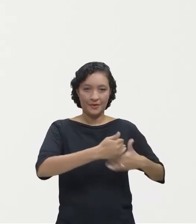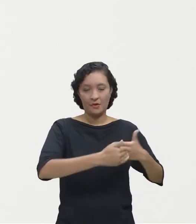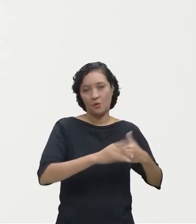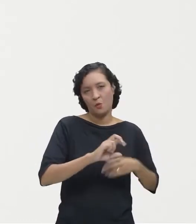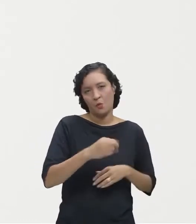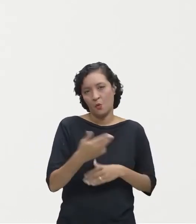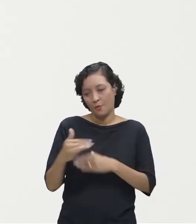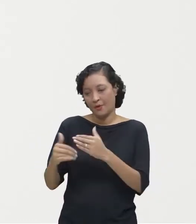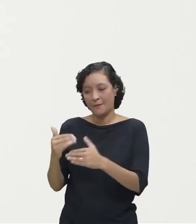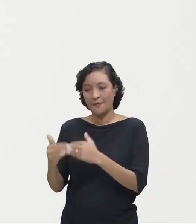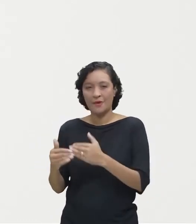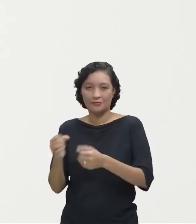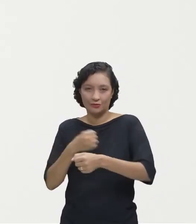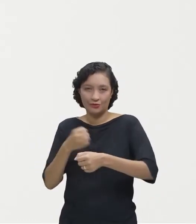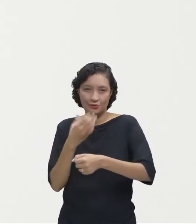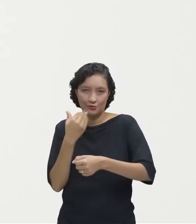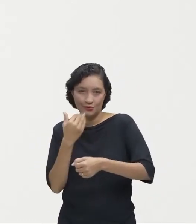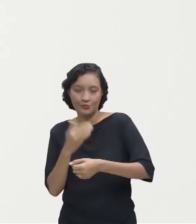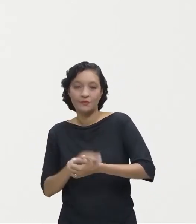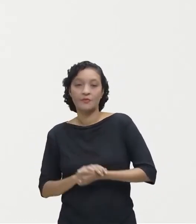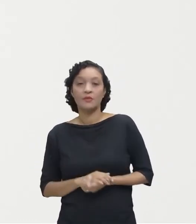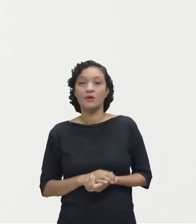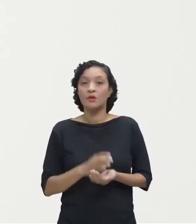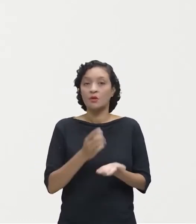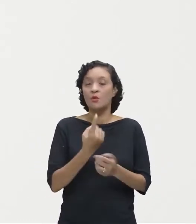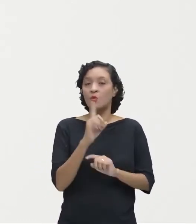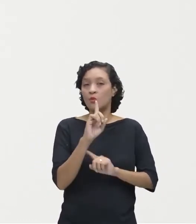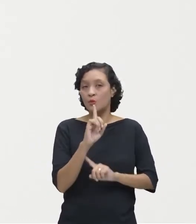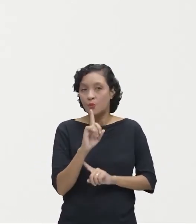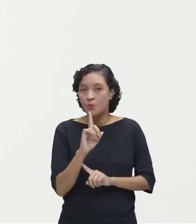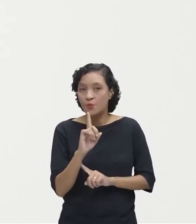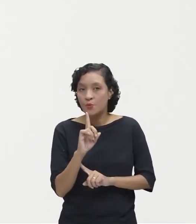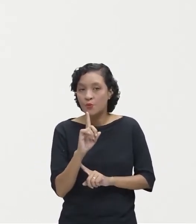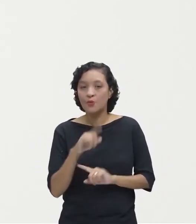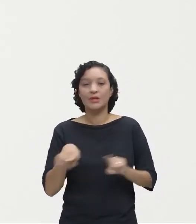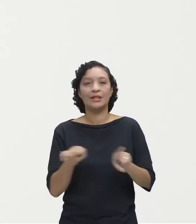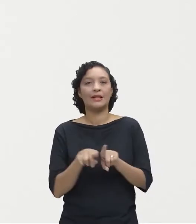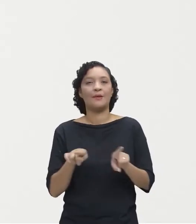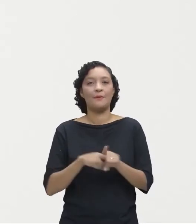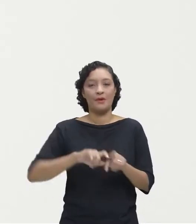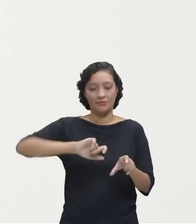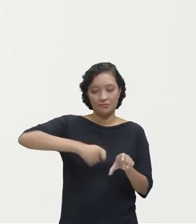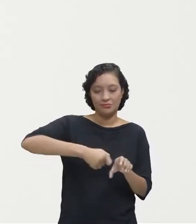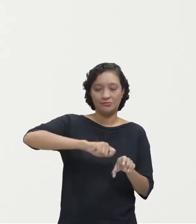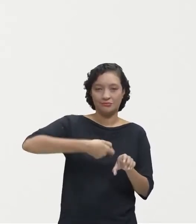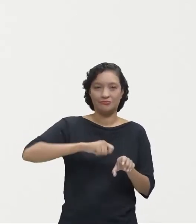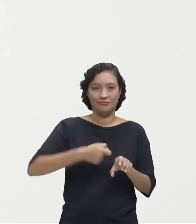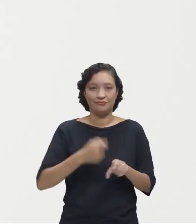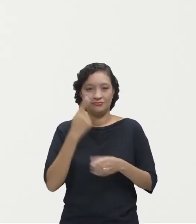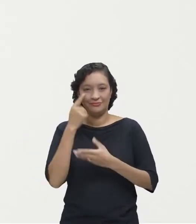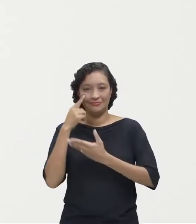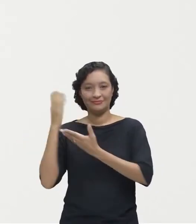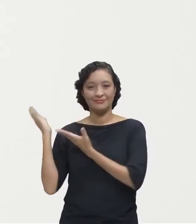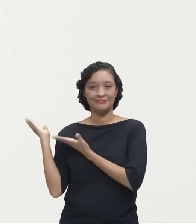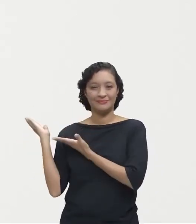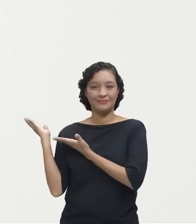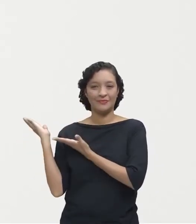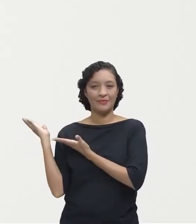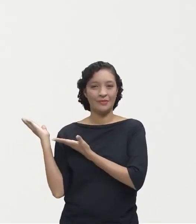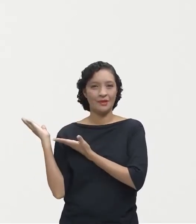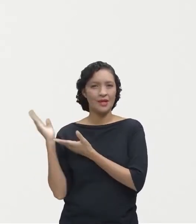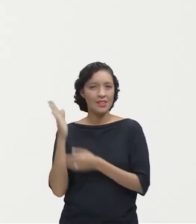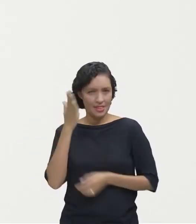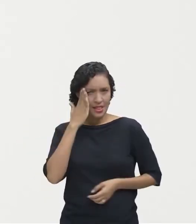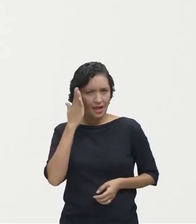toalha, uma vela e um parafuso. Vocês sabem que forma nos lembra isso